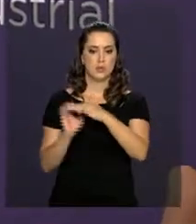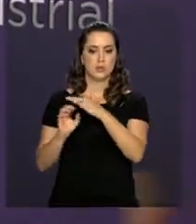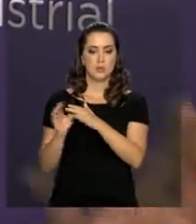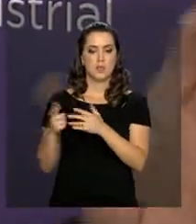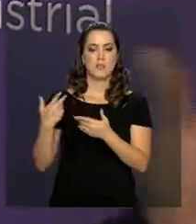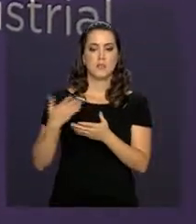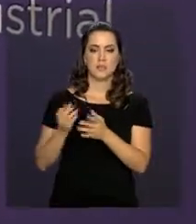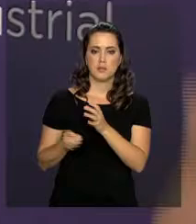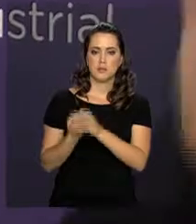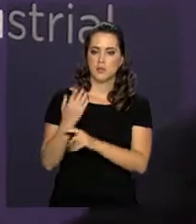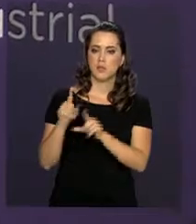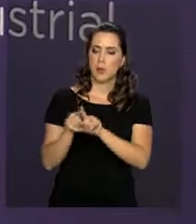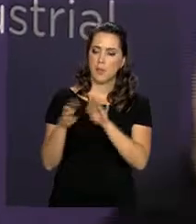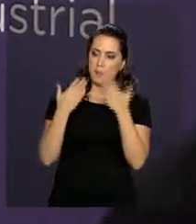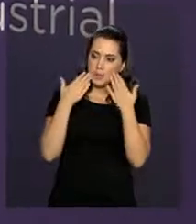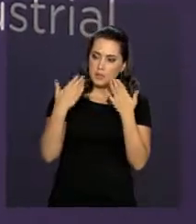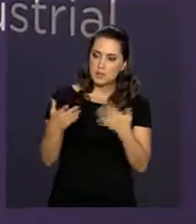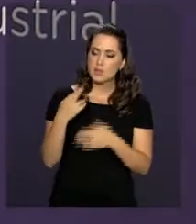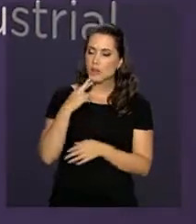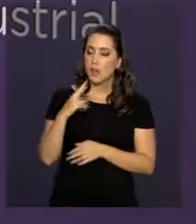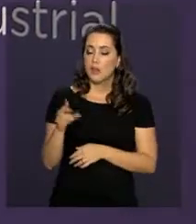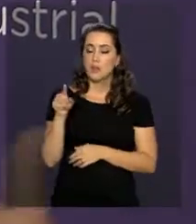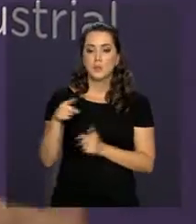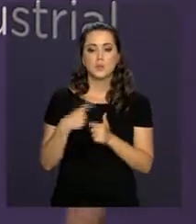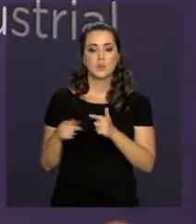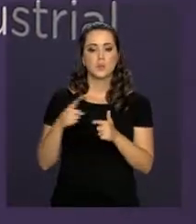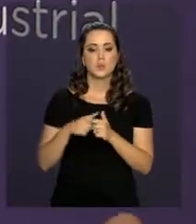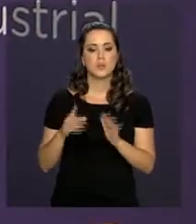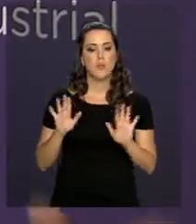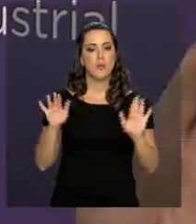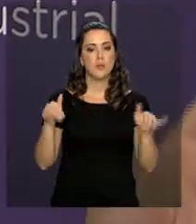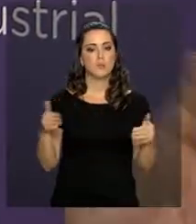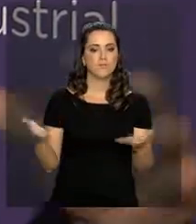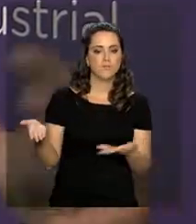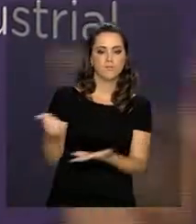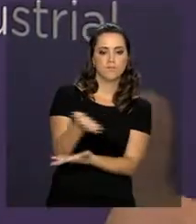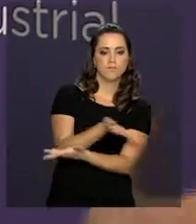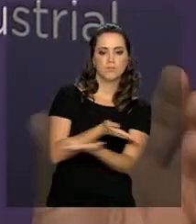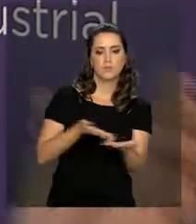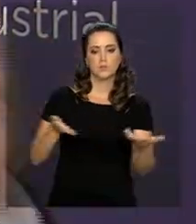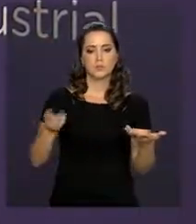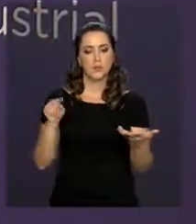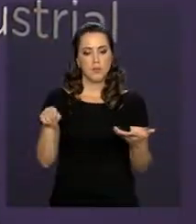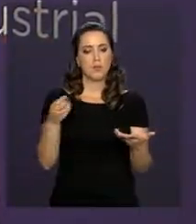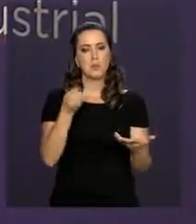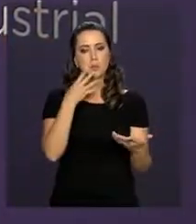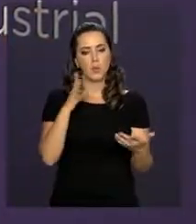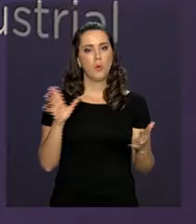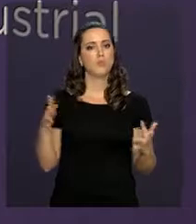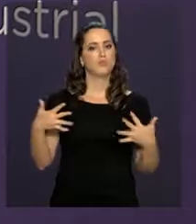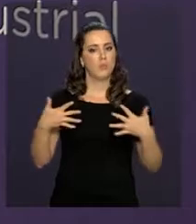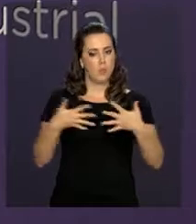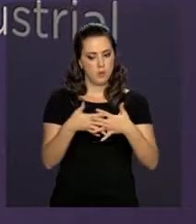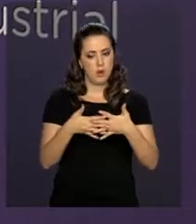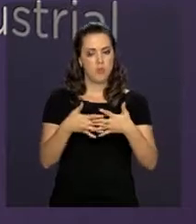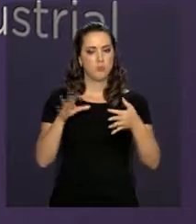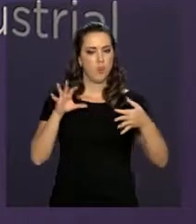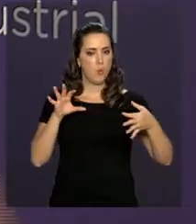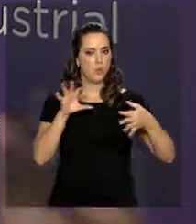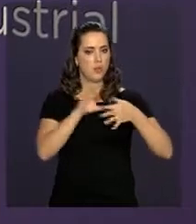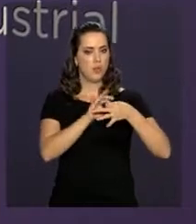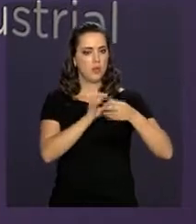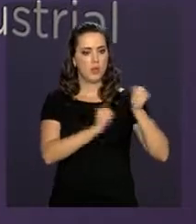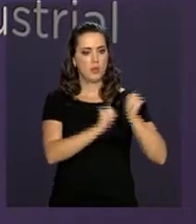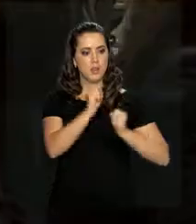cadastram para poder apresentar soluções ao final do processo a gente analisa se deu médico deu casamento entre